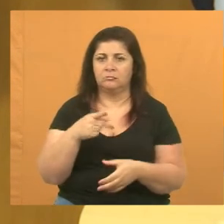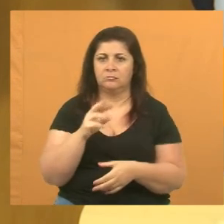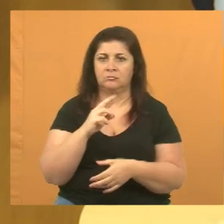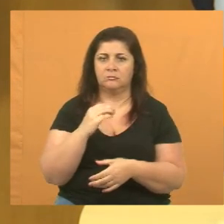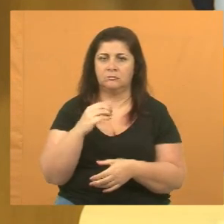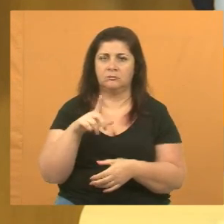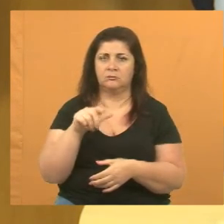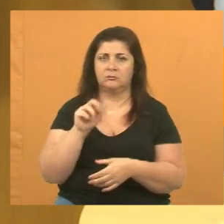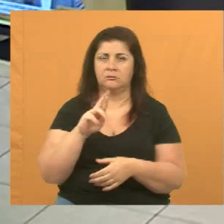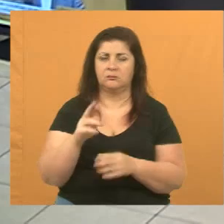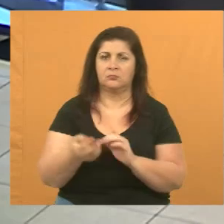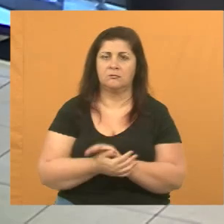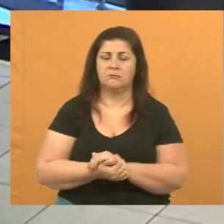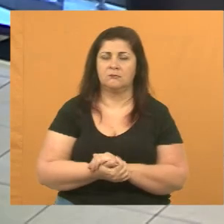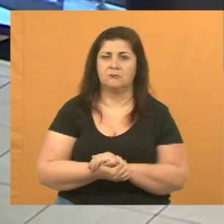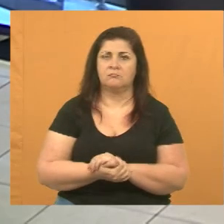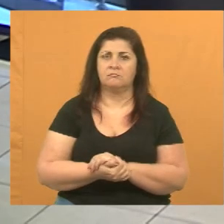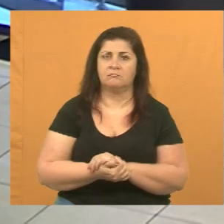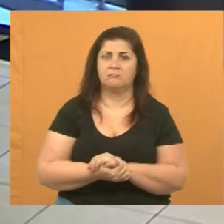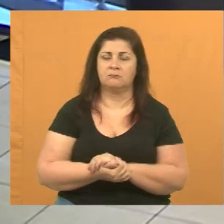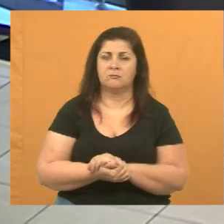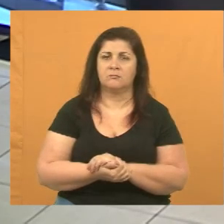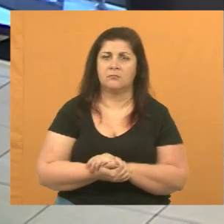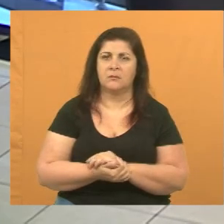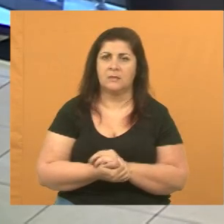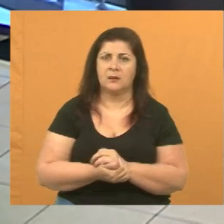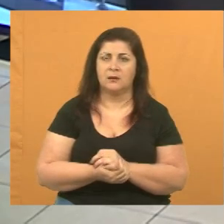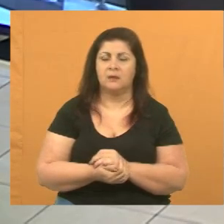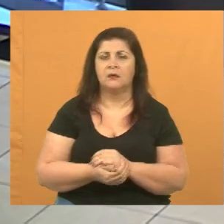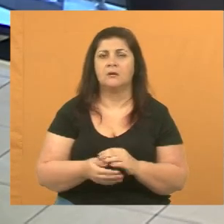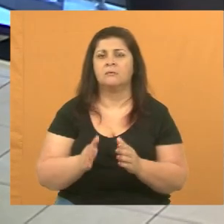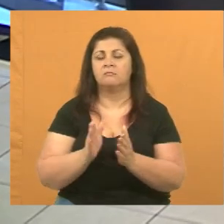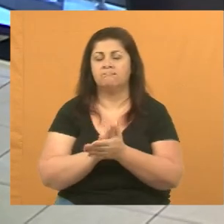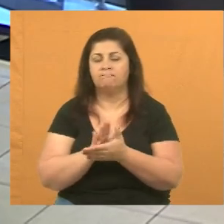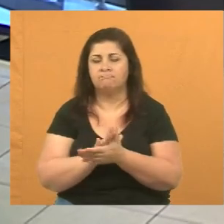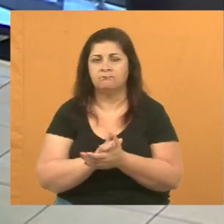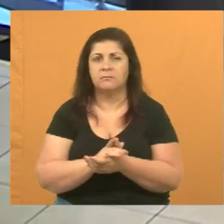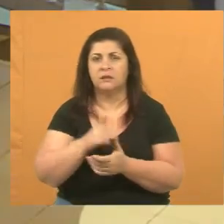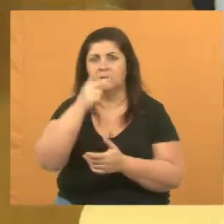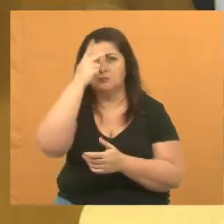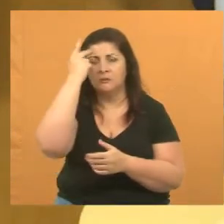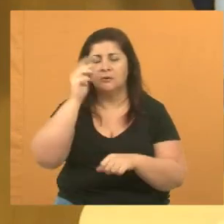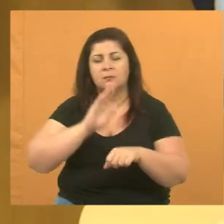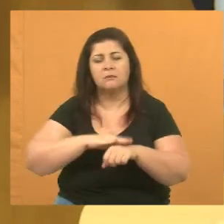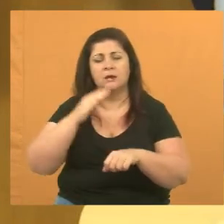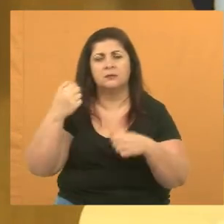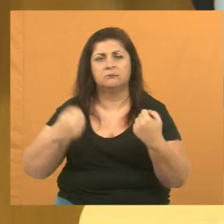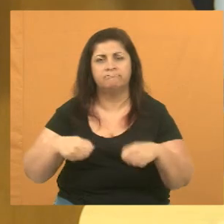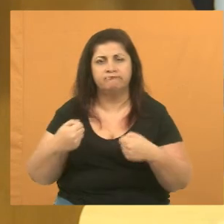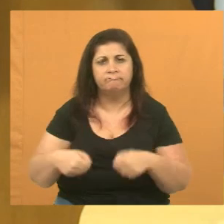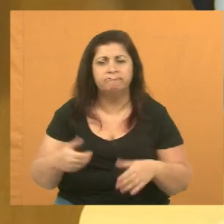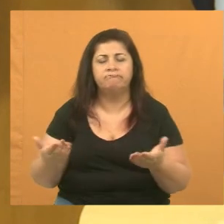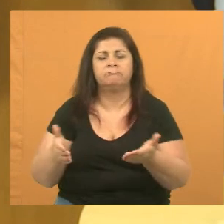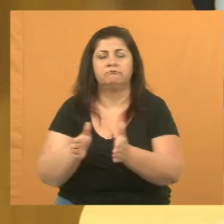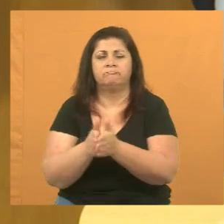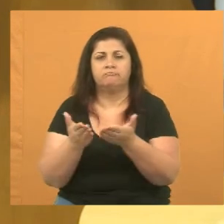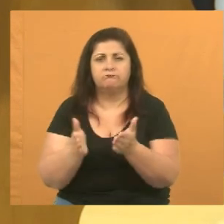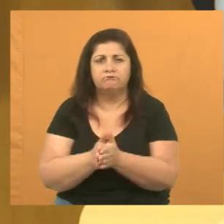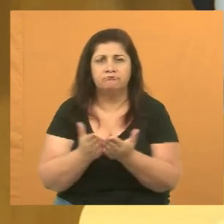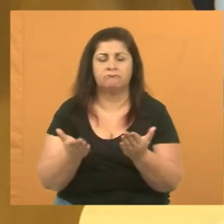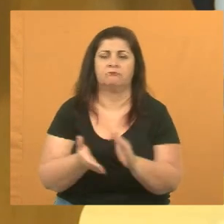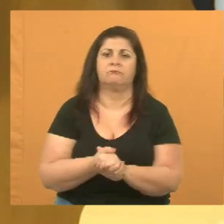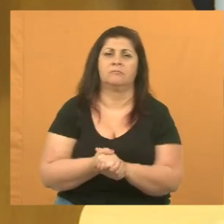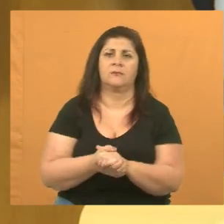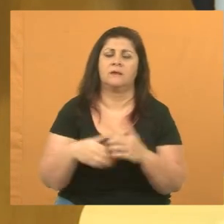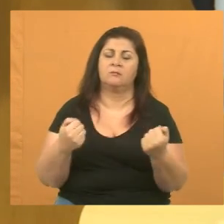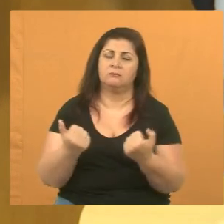e parabenizar principalmente aqueles menos favorecidos, que são os que mais precisam do